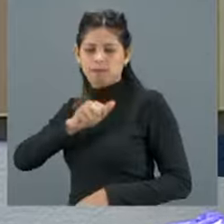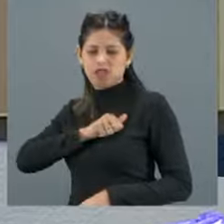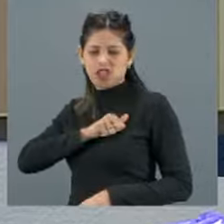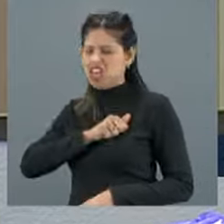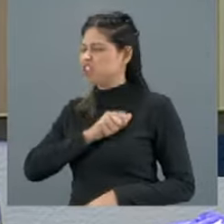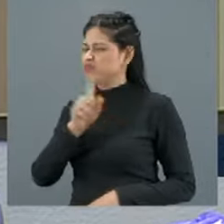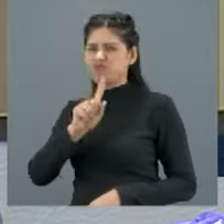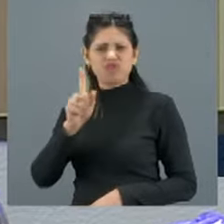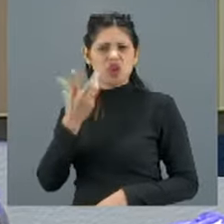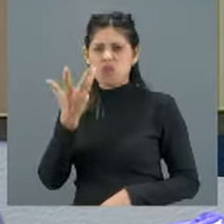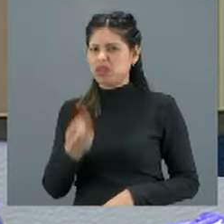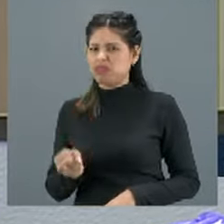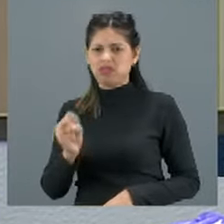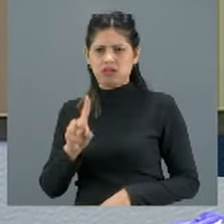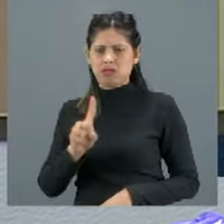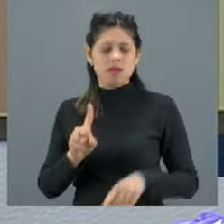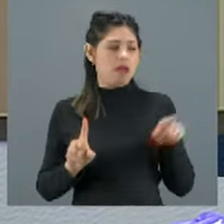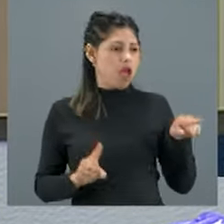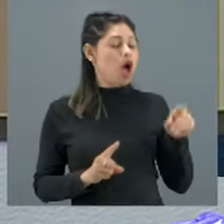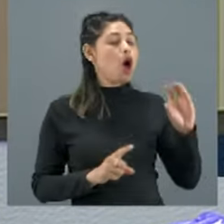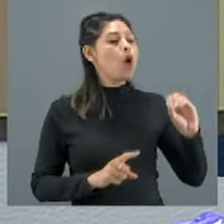aí.